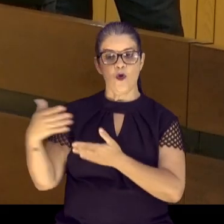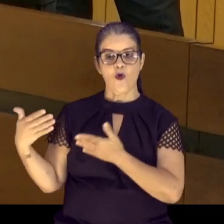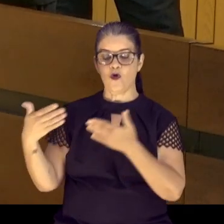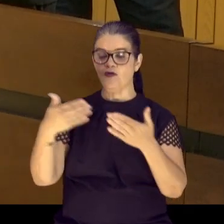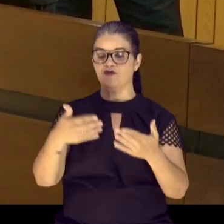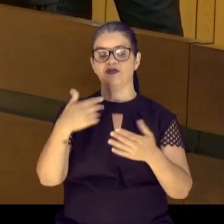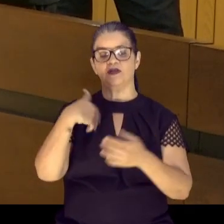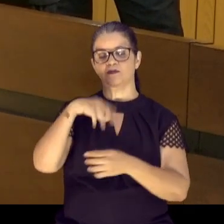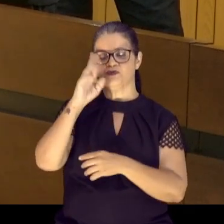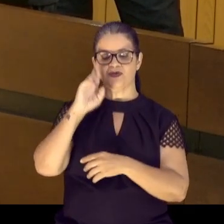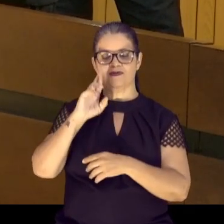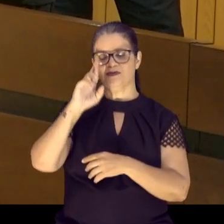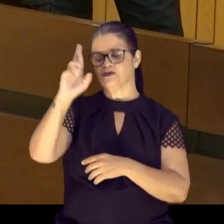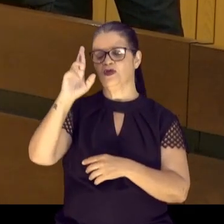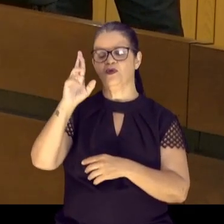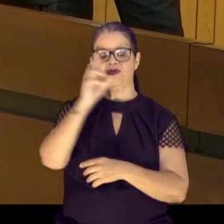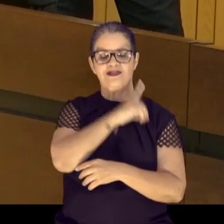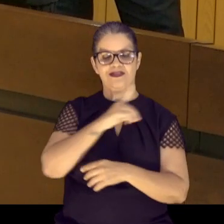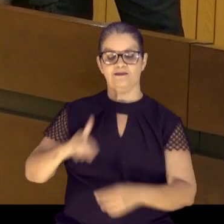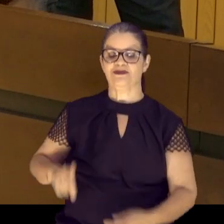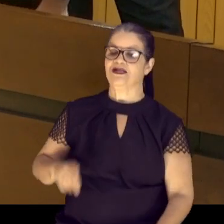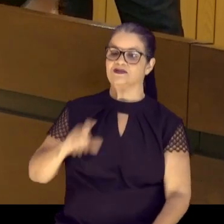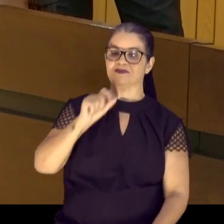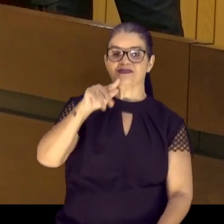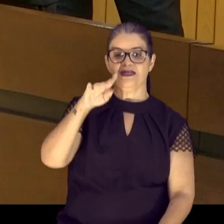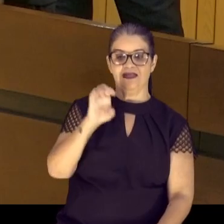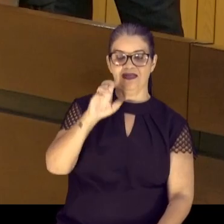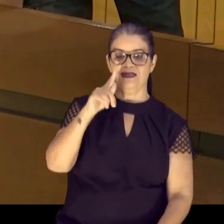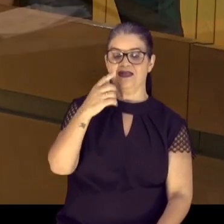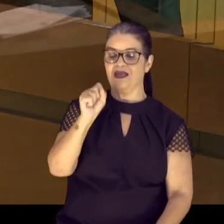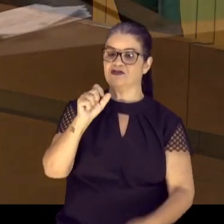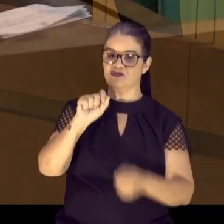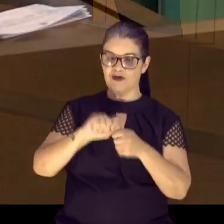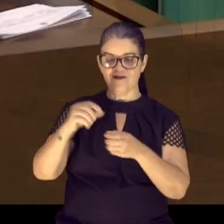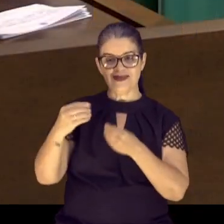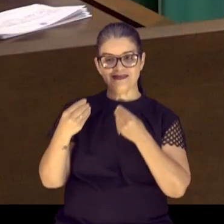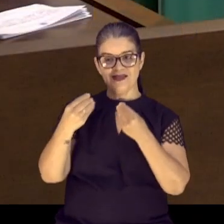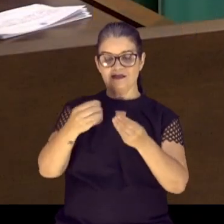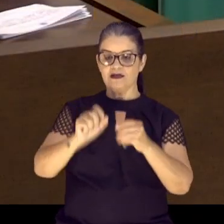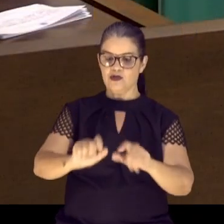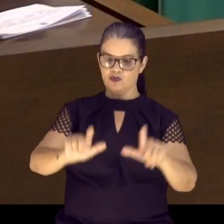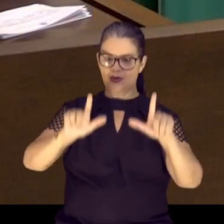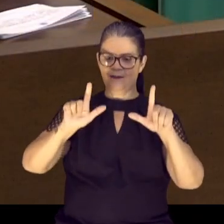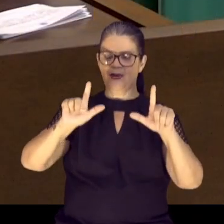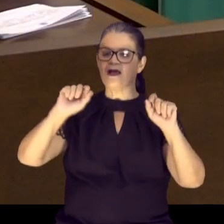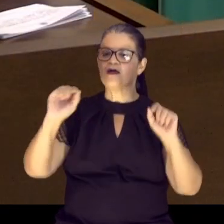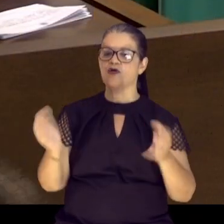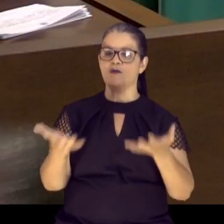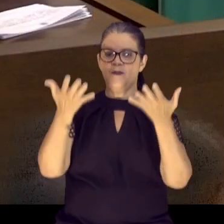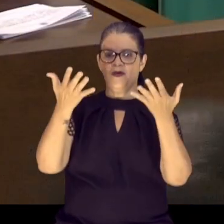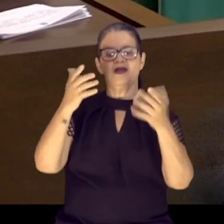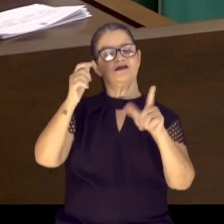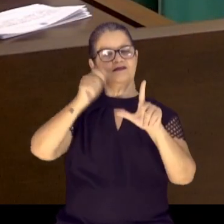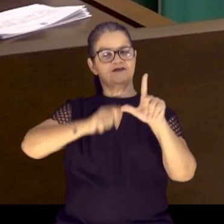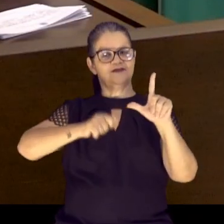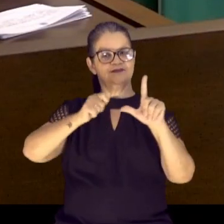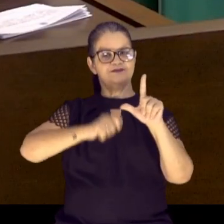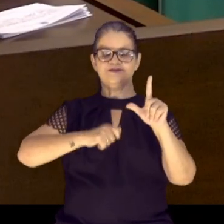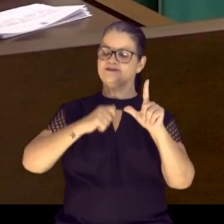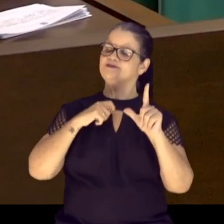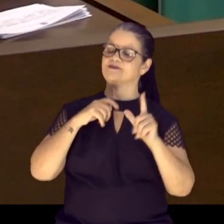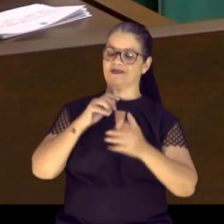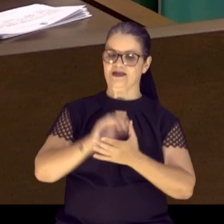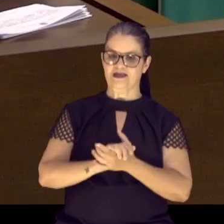Convidamos o excelentíssimo senhor deputado Sileno Guedes para fazer a entrega de uma placa comemorativa da Assembleia